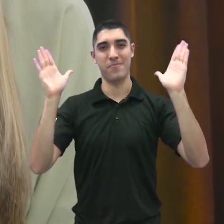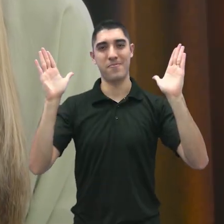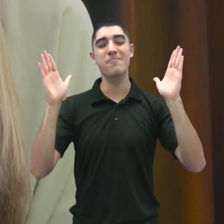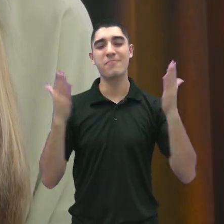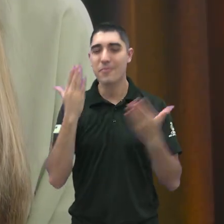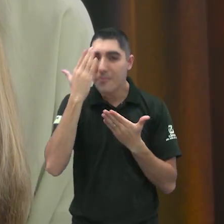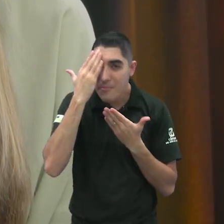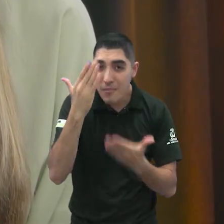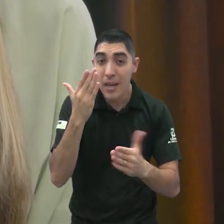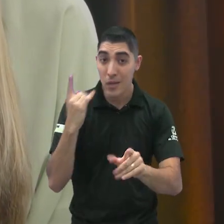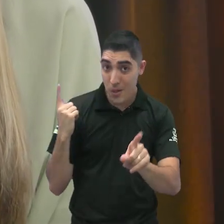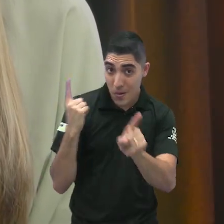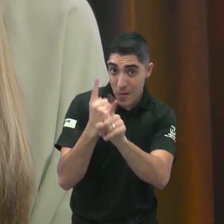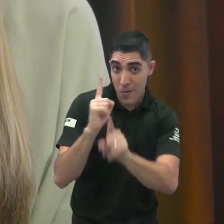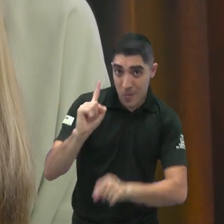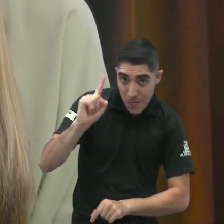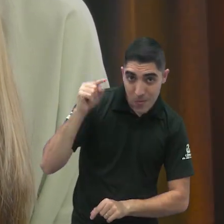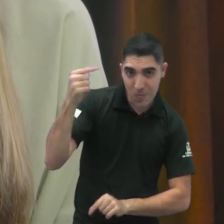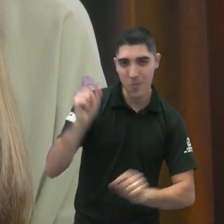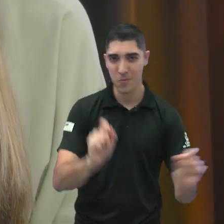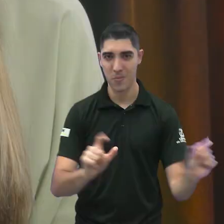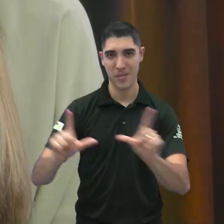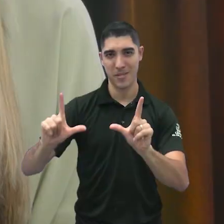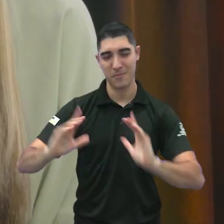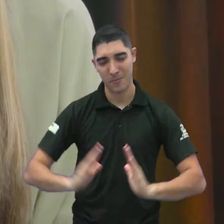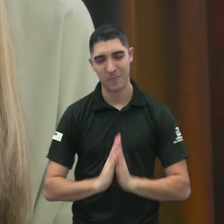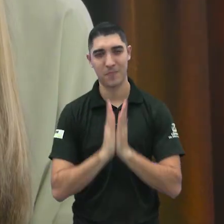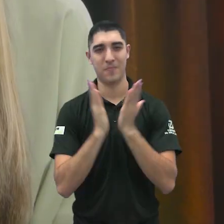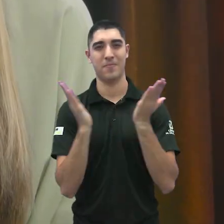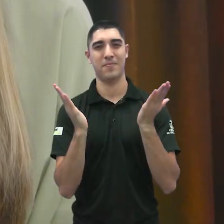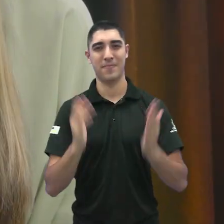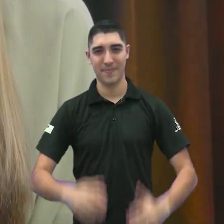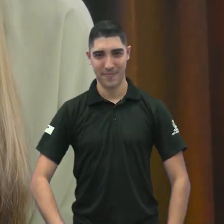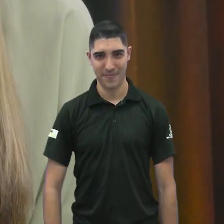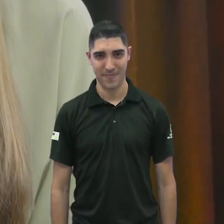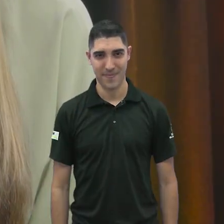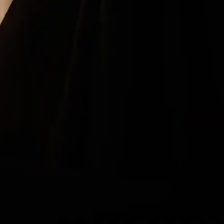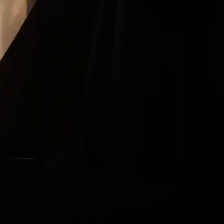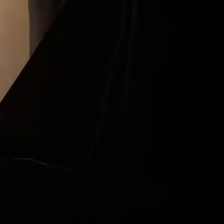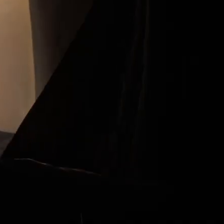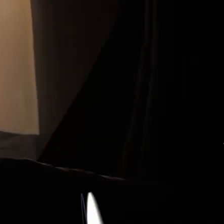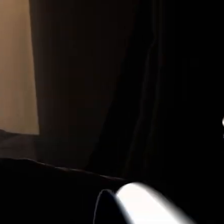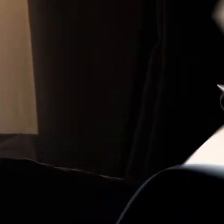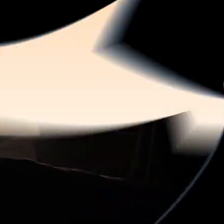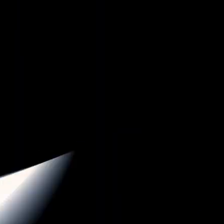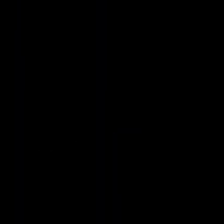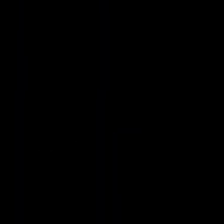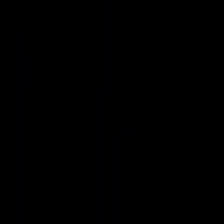clareza e verdade. Muito obrigada e espero você no próximo Inspiração.